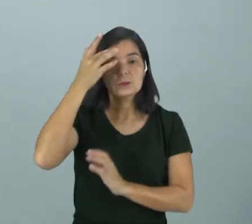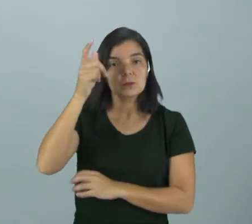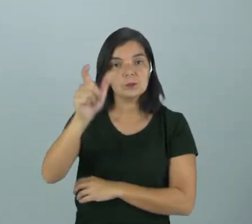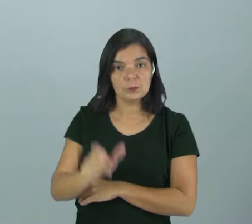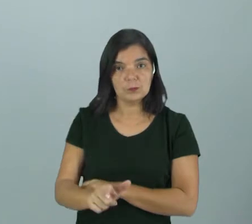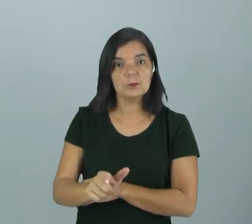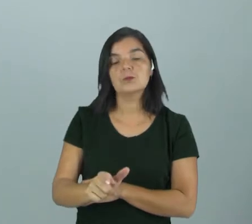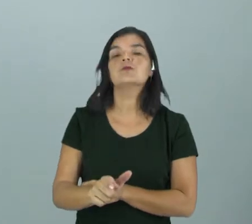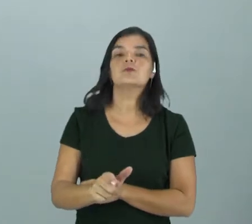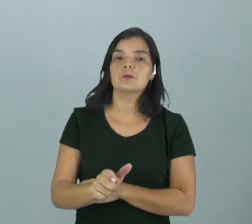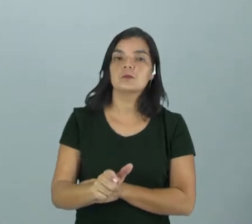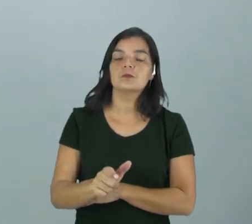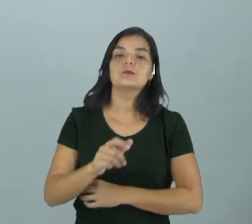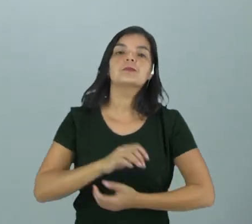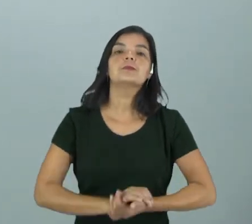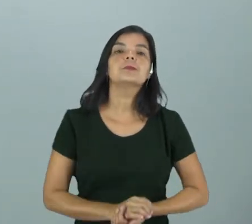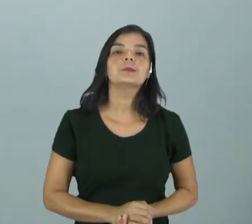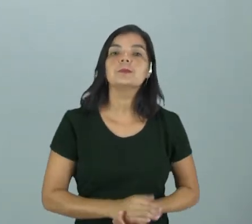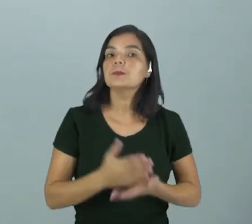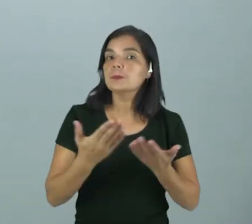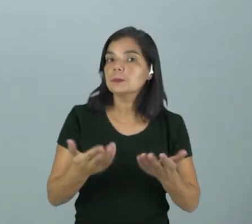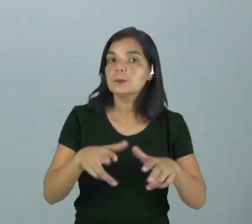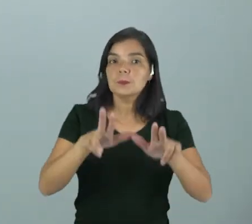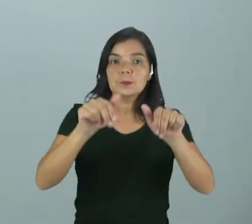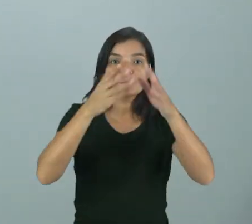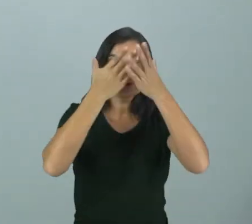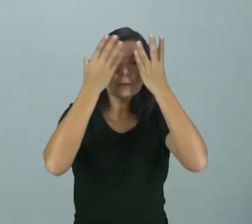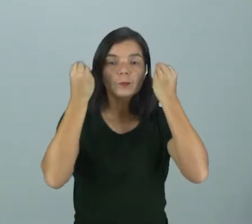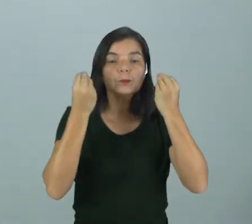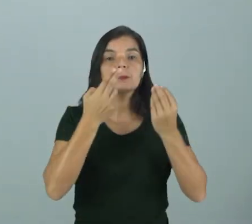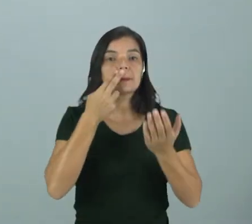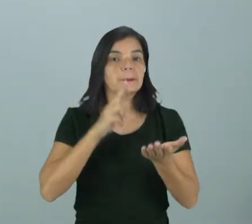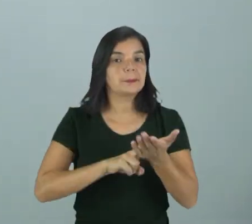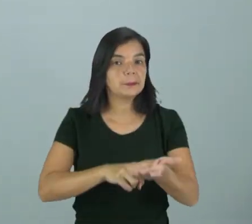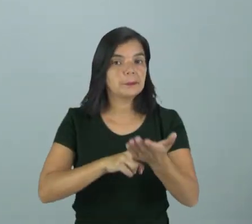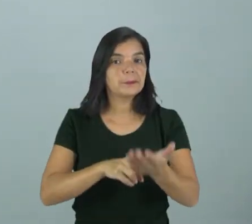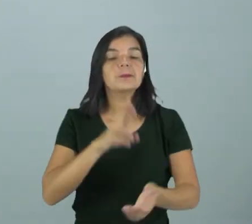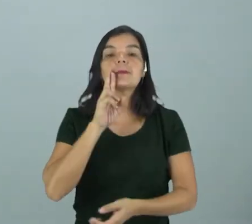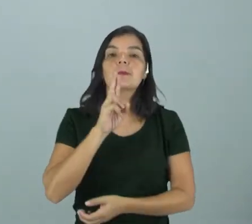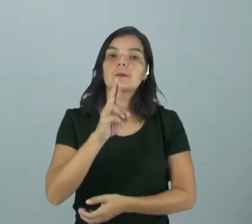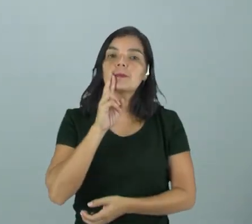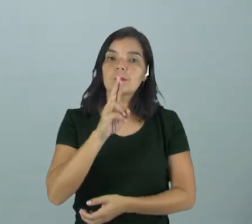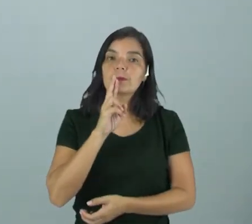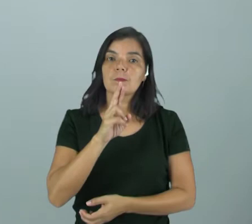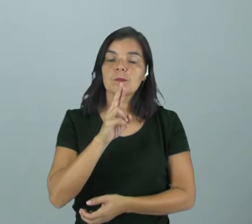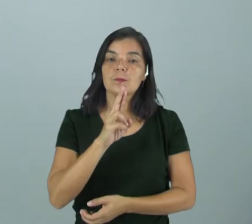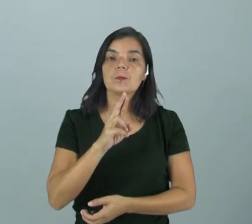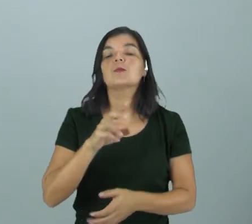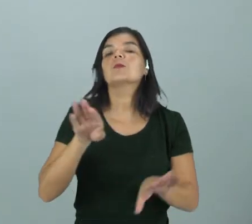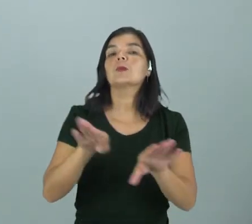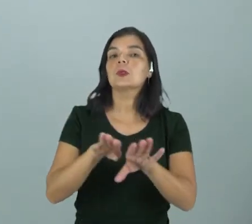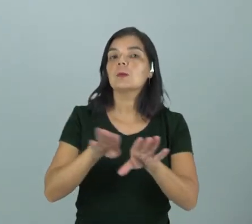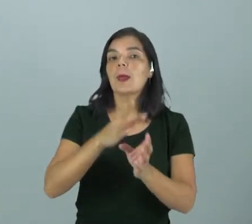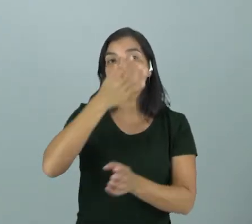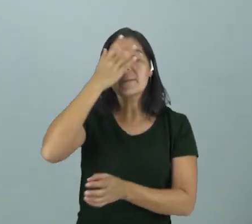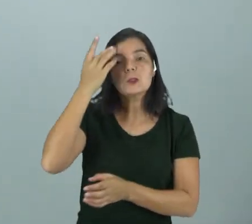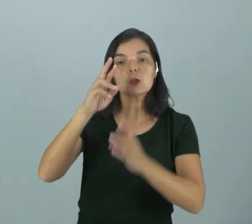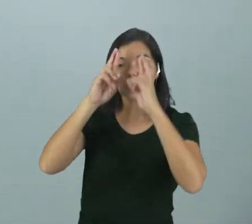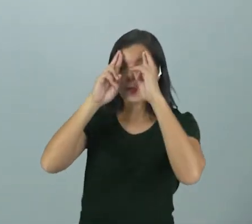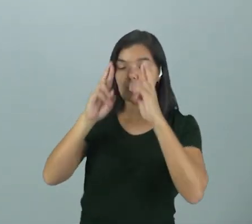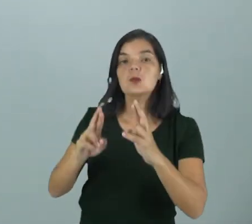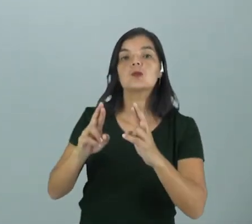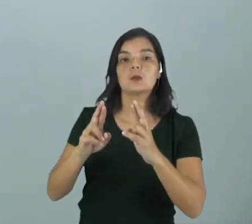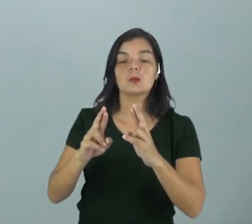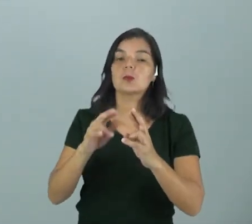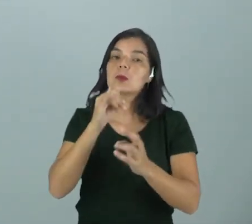você chama alguém, é o vocativo. E nunca esqueçam na carta de reclamação o pronome de tratamento, que deve ser